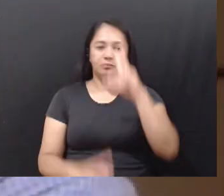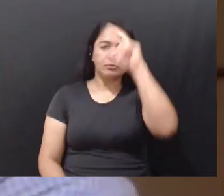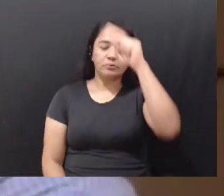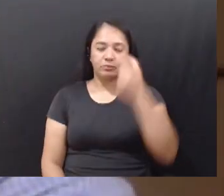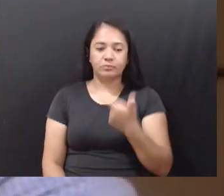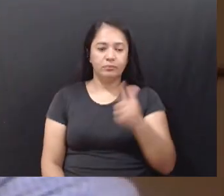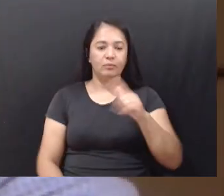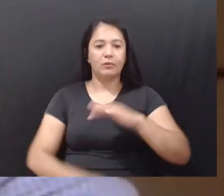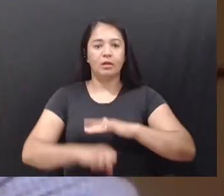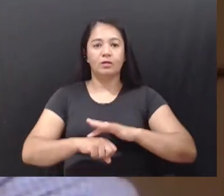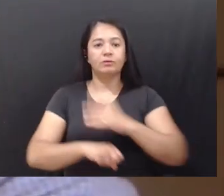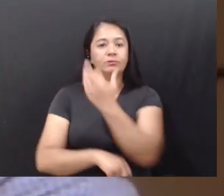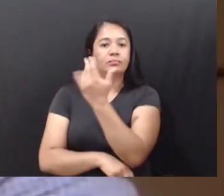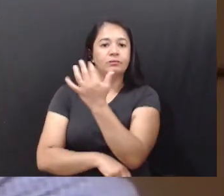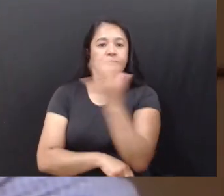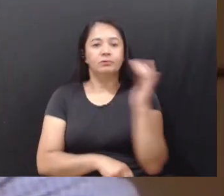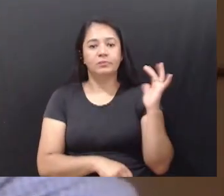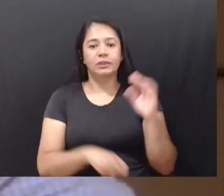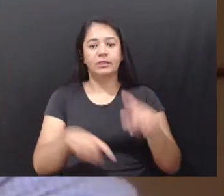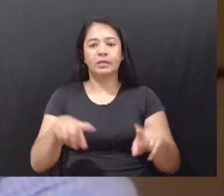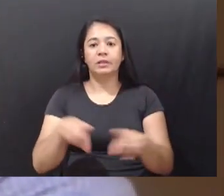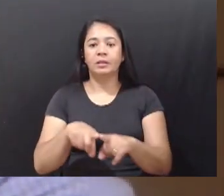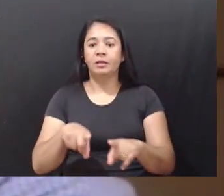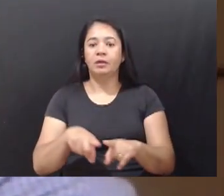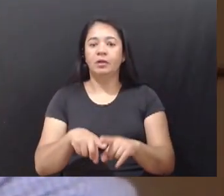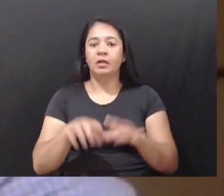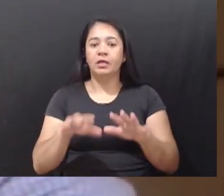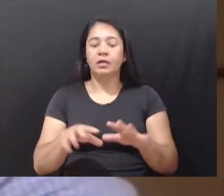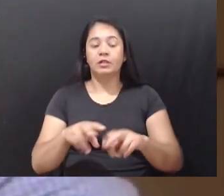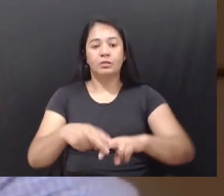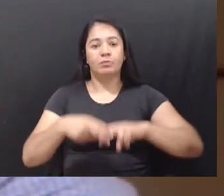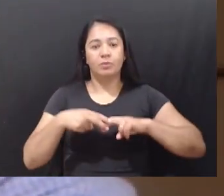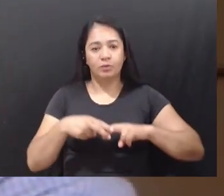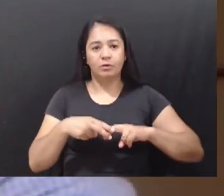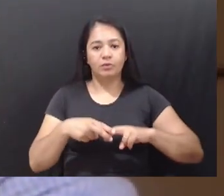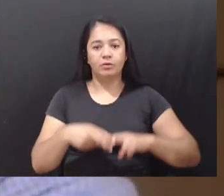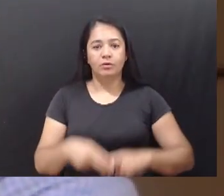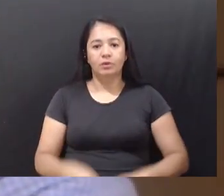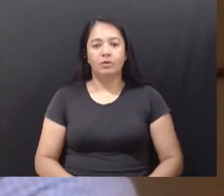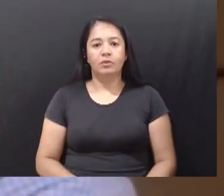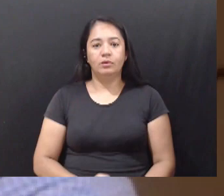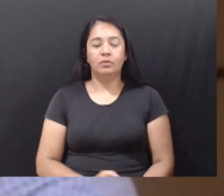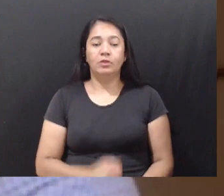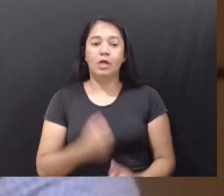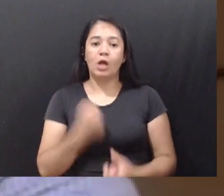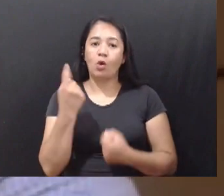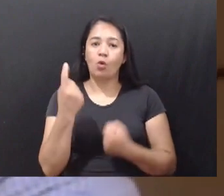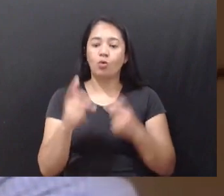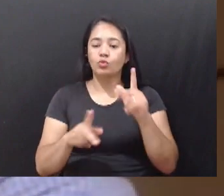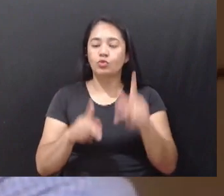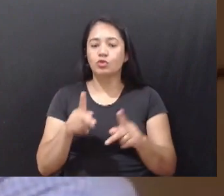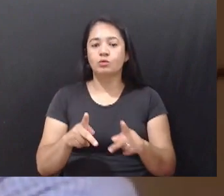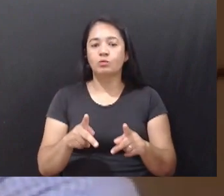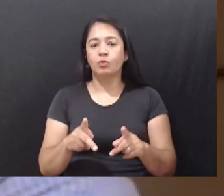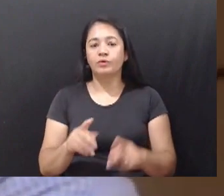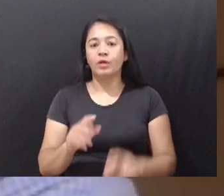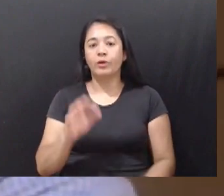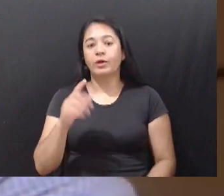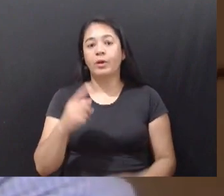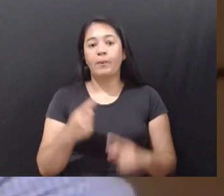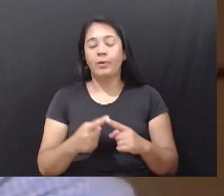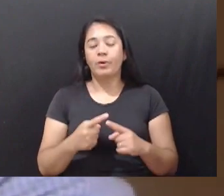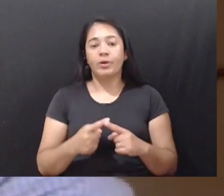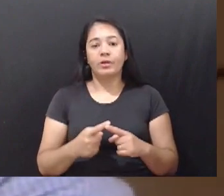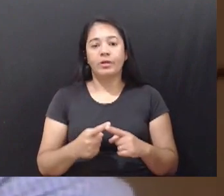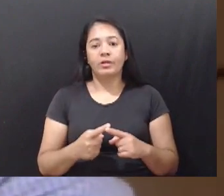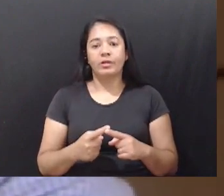são mais resistentes a outras doenças ambientais e também esse motivo é o qual algumas